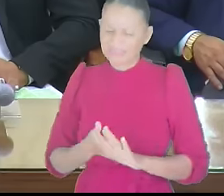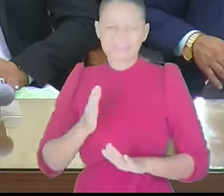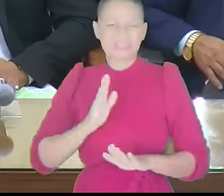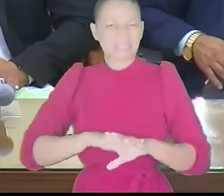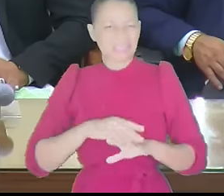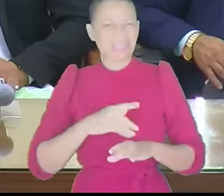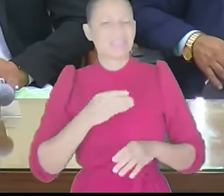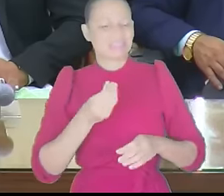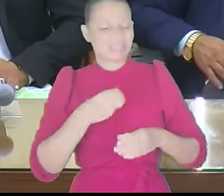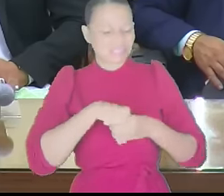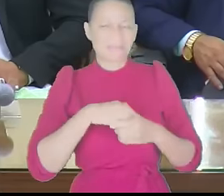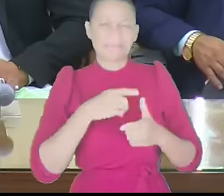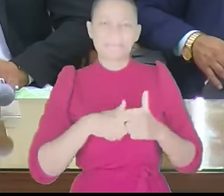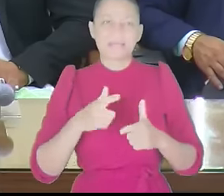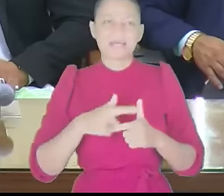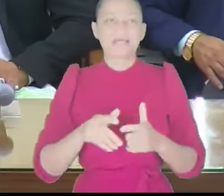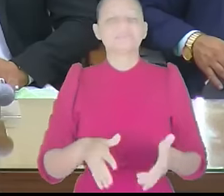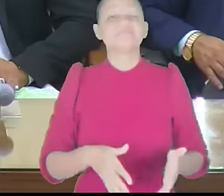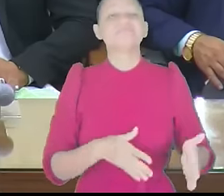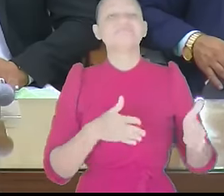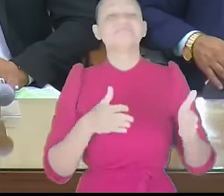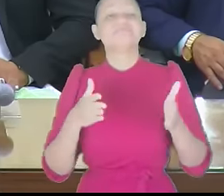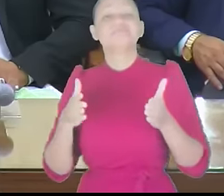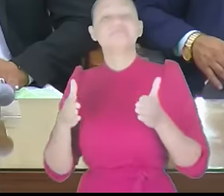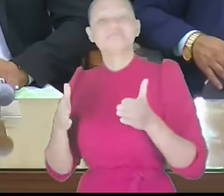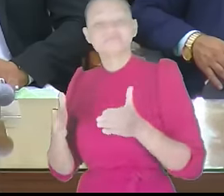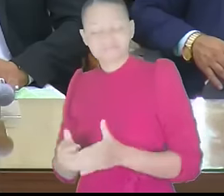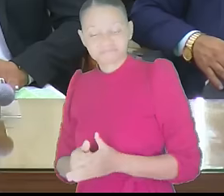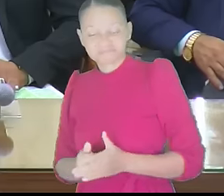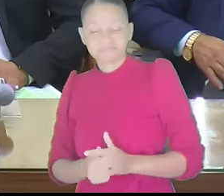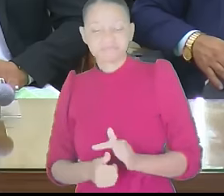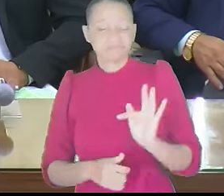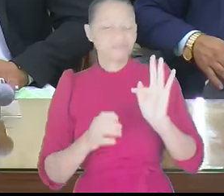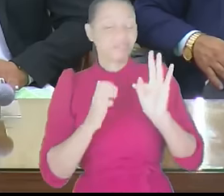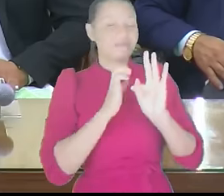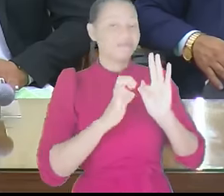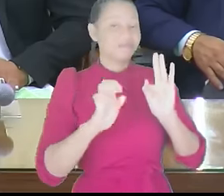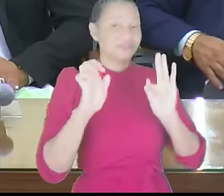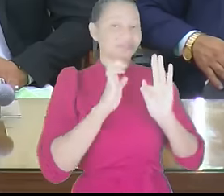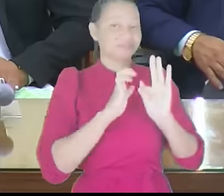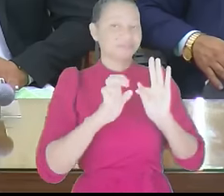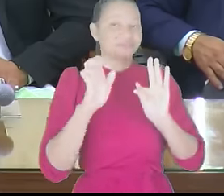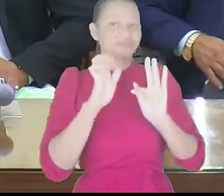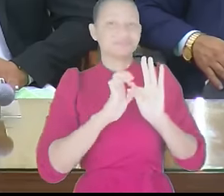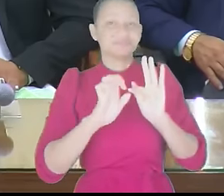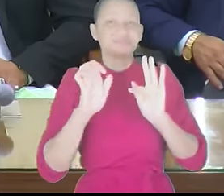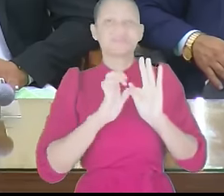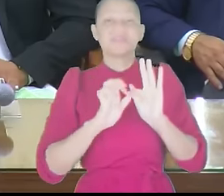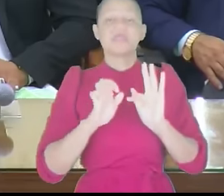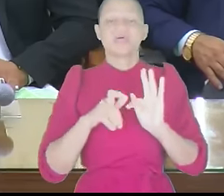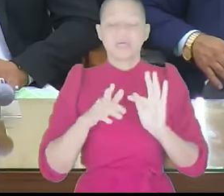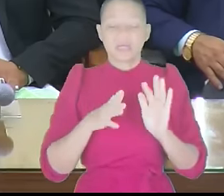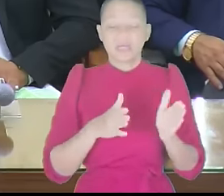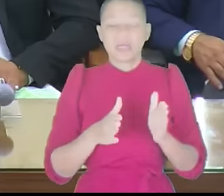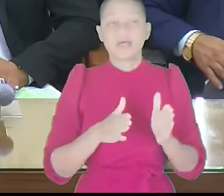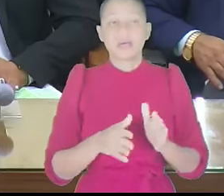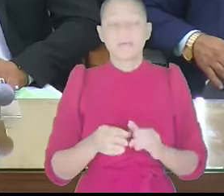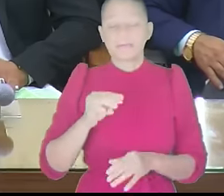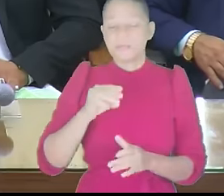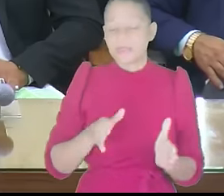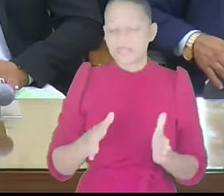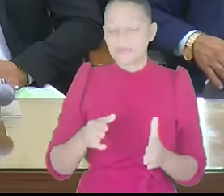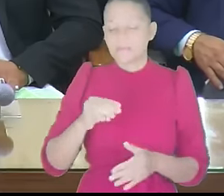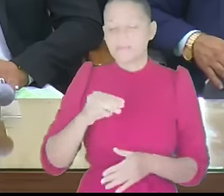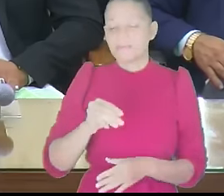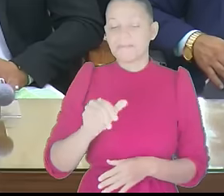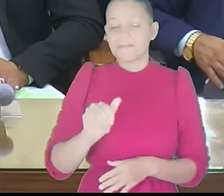Depois veio a igreja de Filadélfia. que foi do tempo dos morávios.